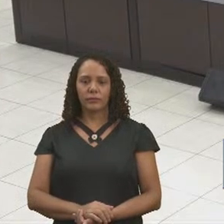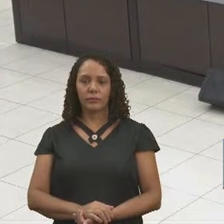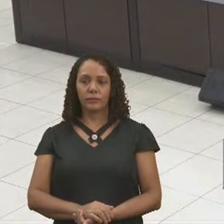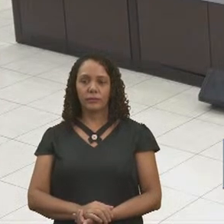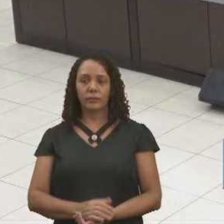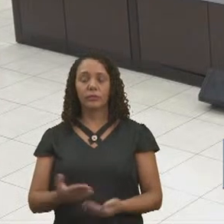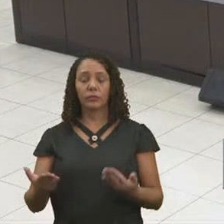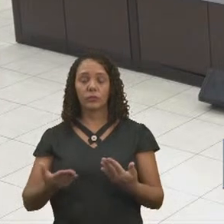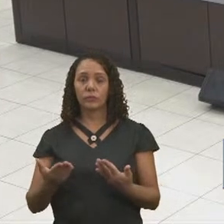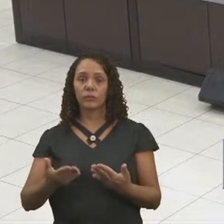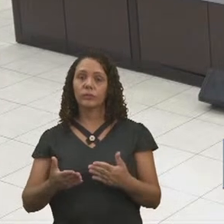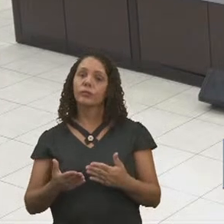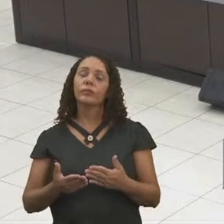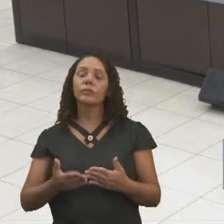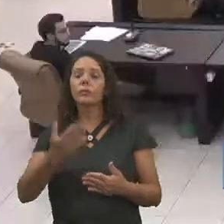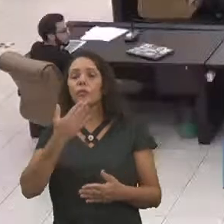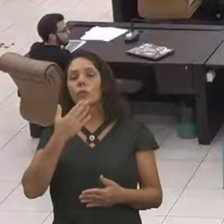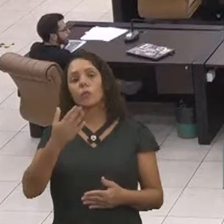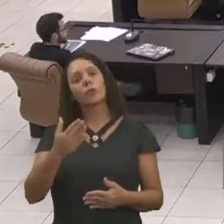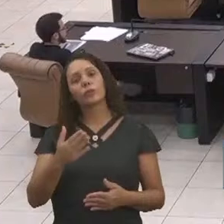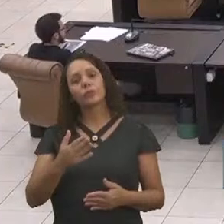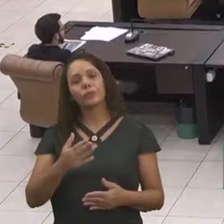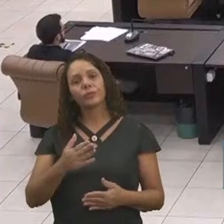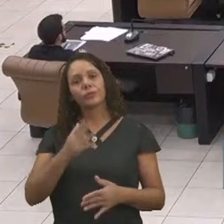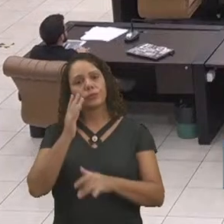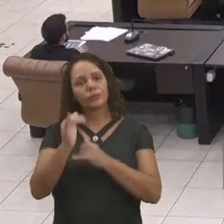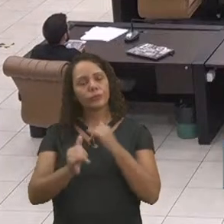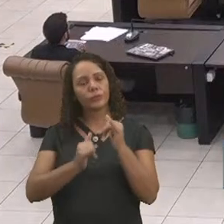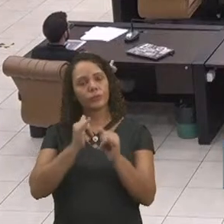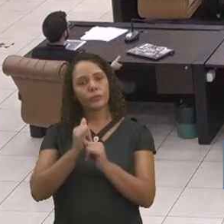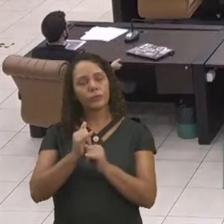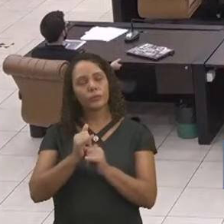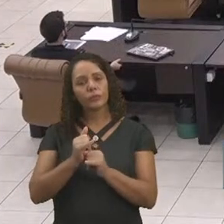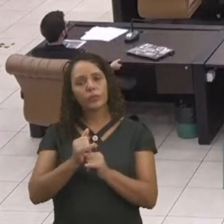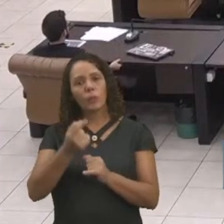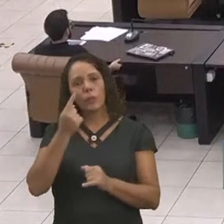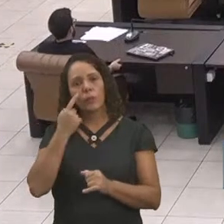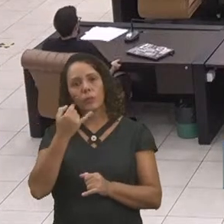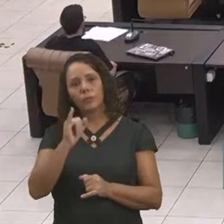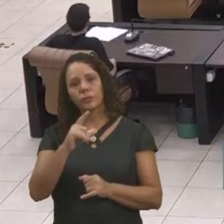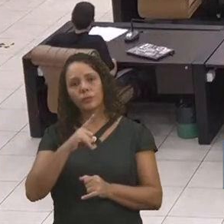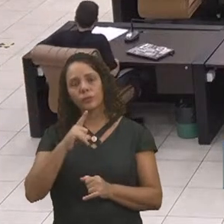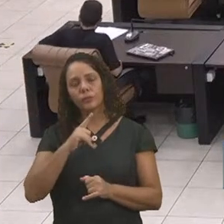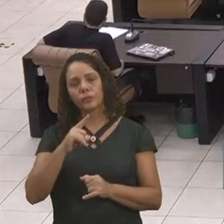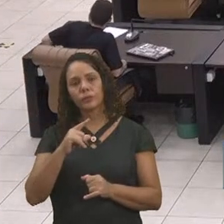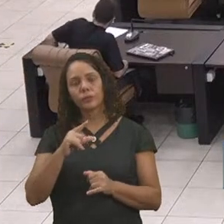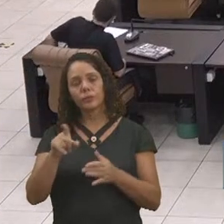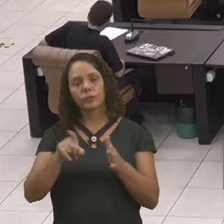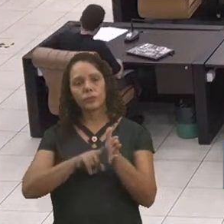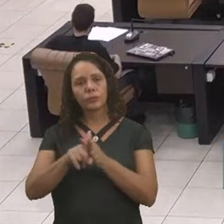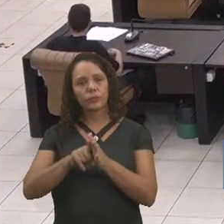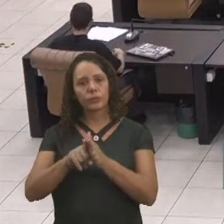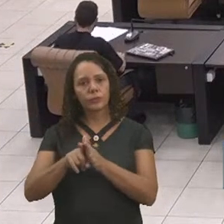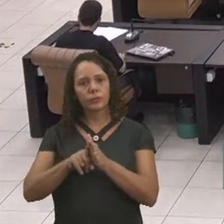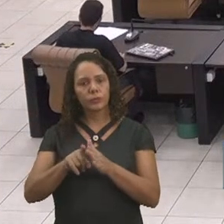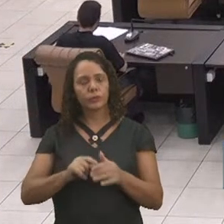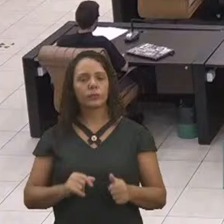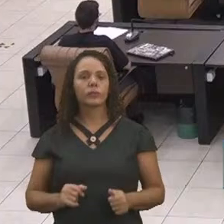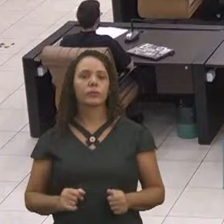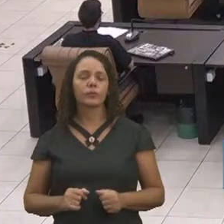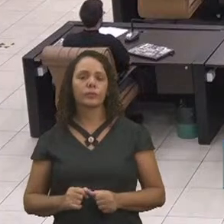Neste momento, então, peço que seja verificado junto ao chat online as perguntas dos telespectadores e internautas.